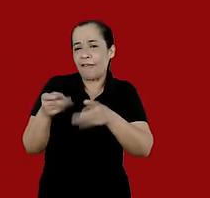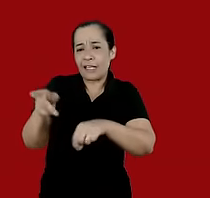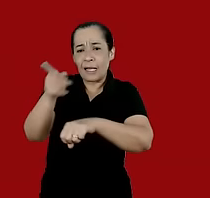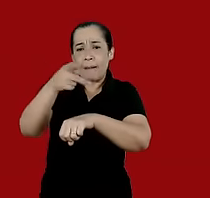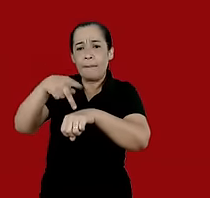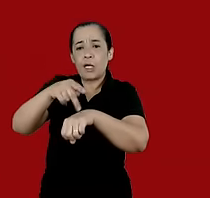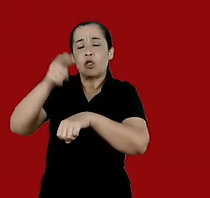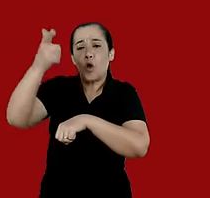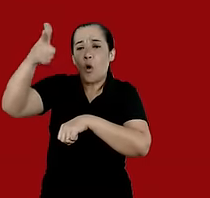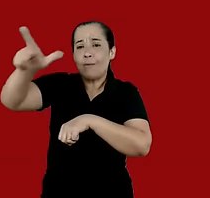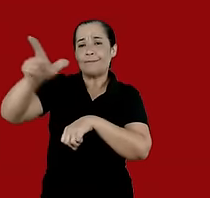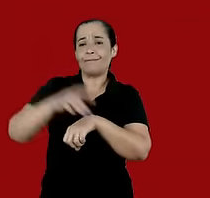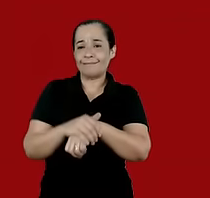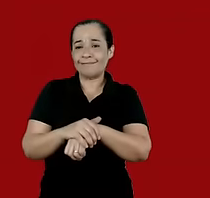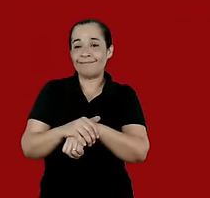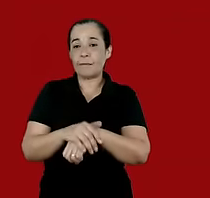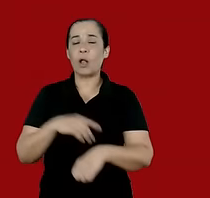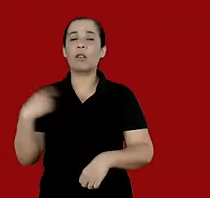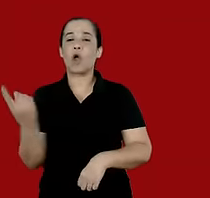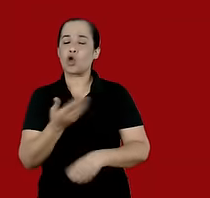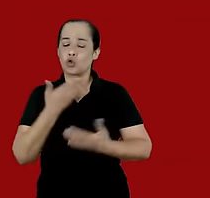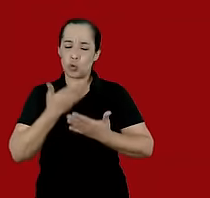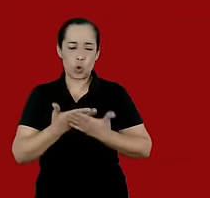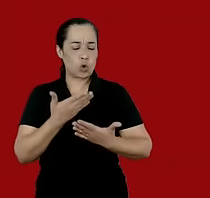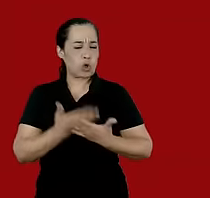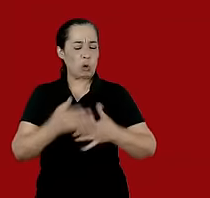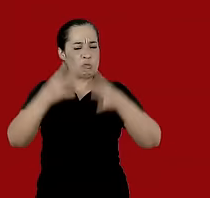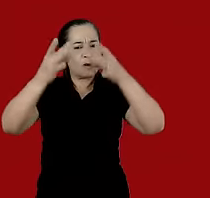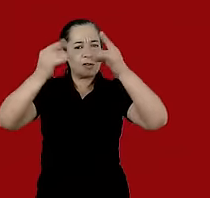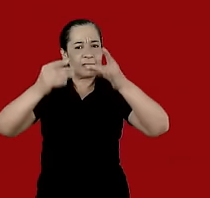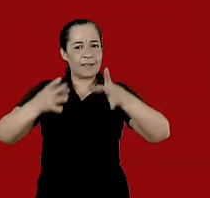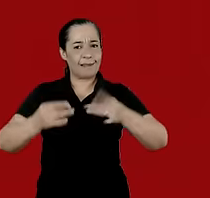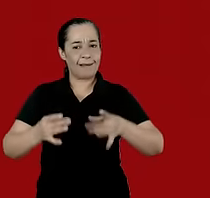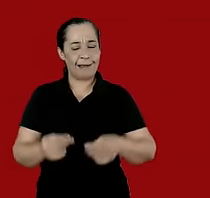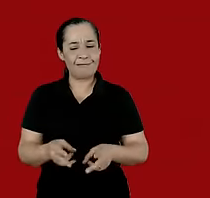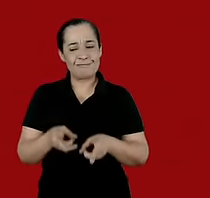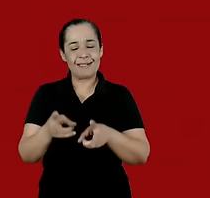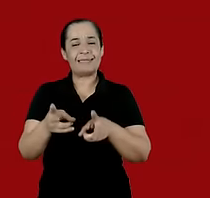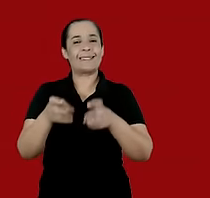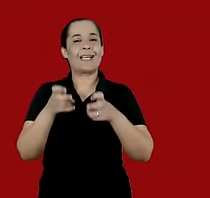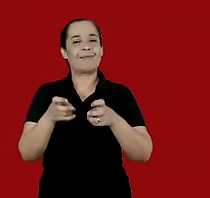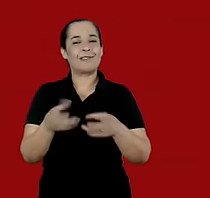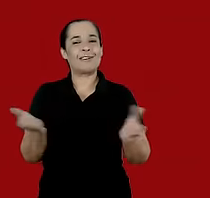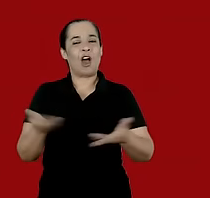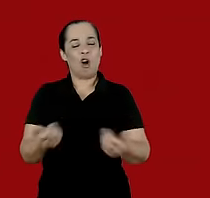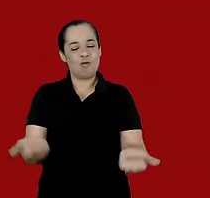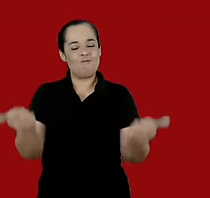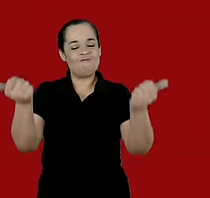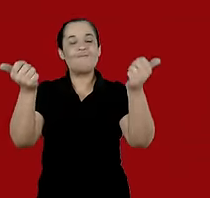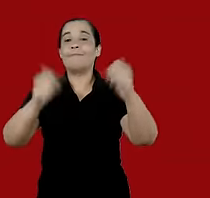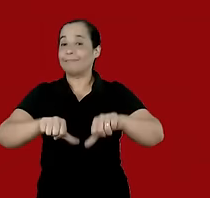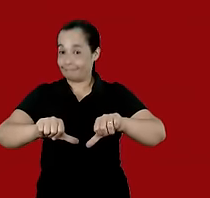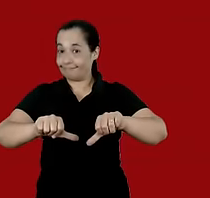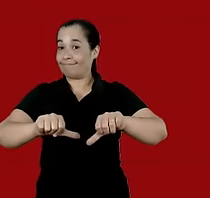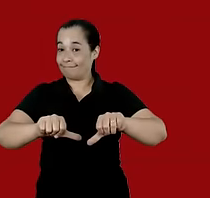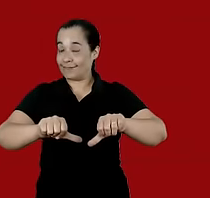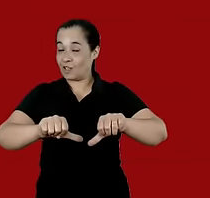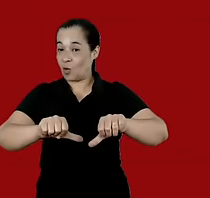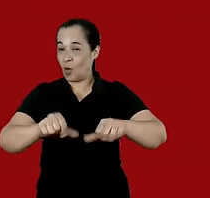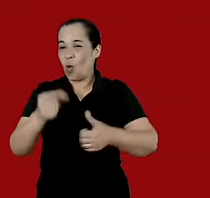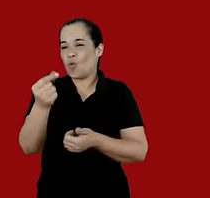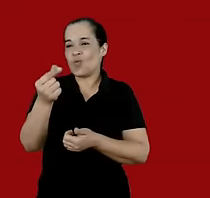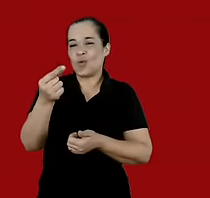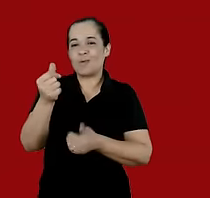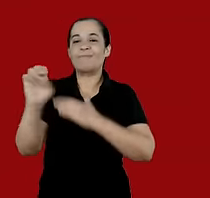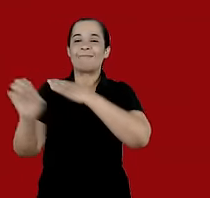disso e mostra que de fato a situação piorou né então a fragmentação levou a uma elevação de custo da empresa tem alguns estudos que mostram